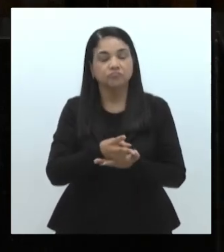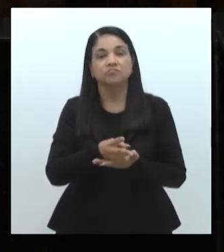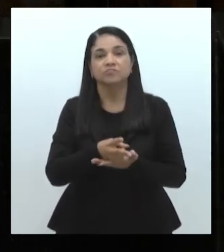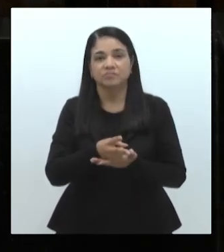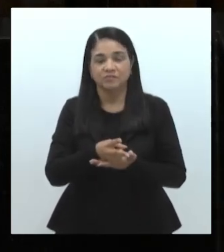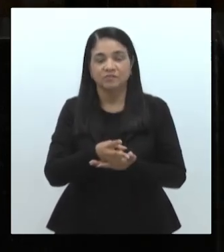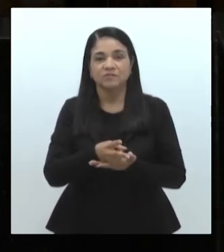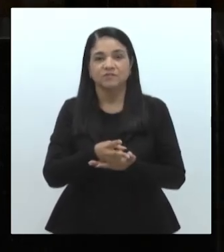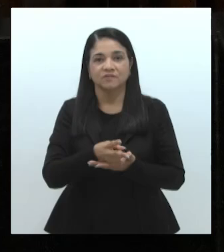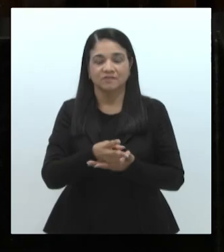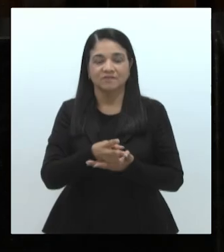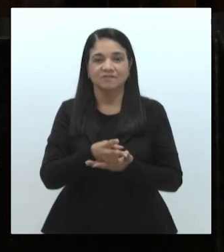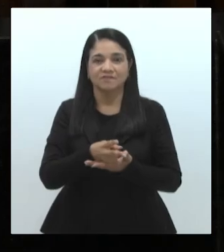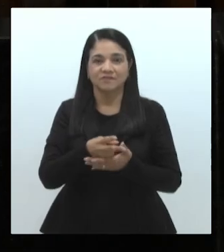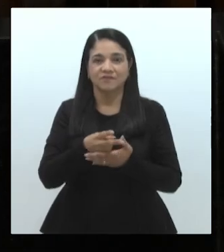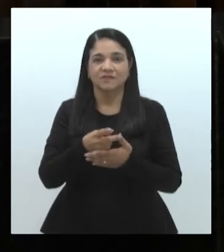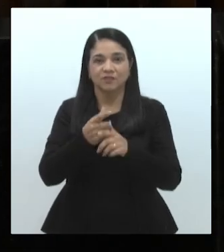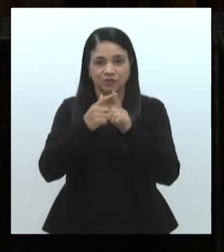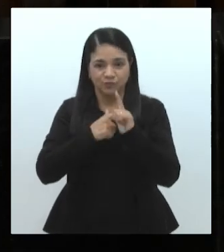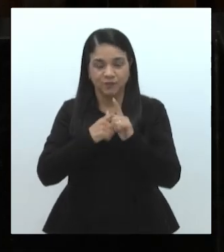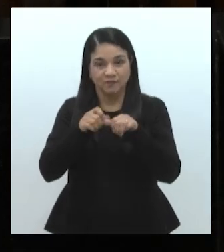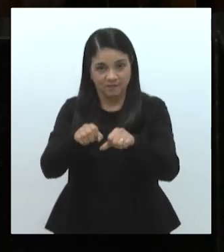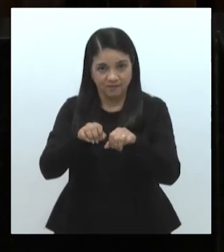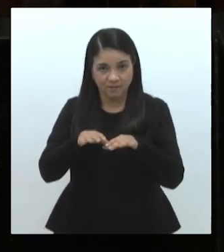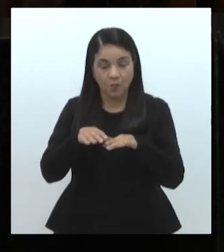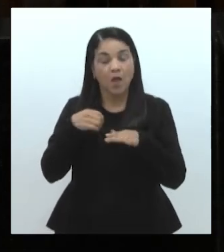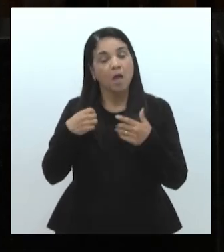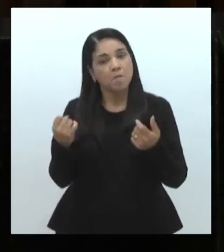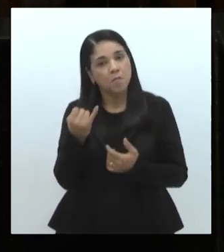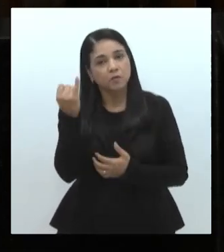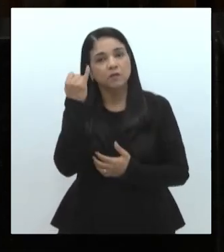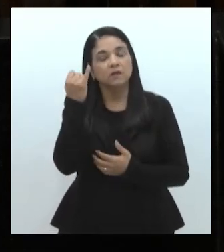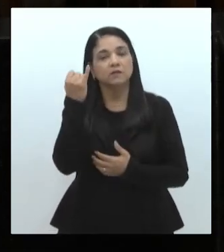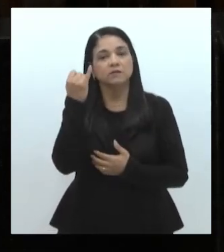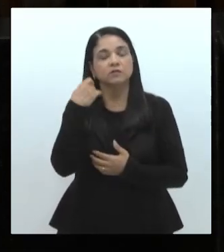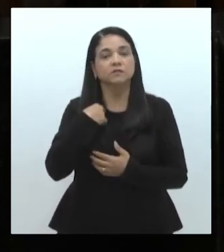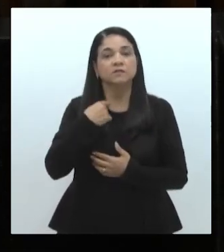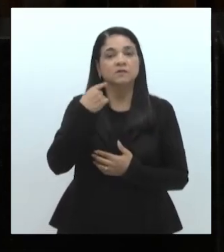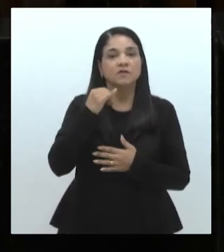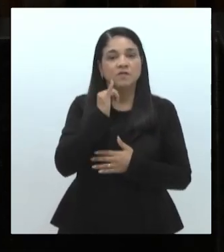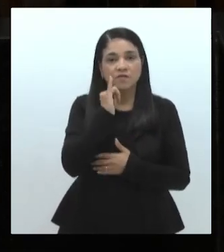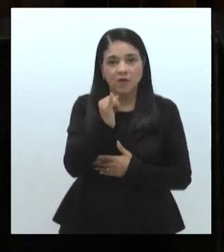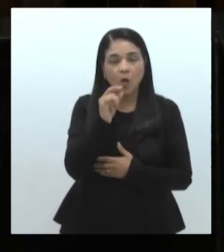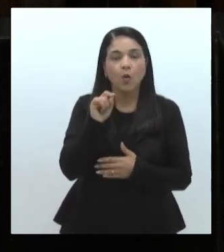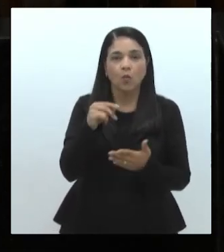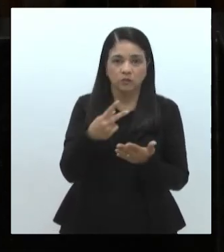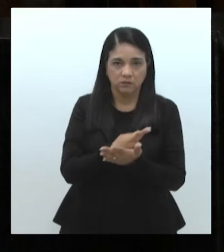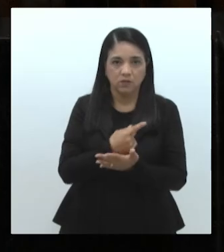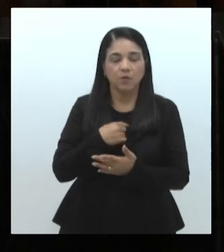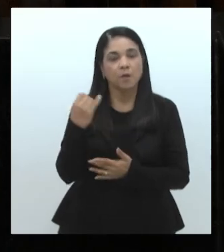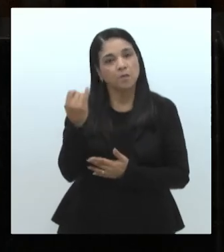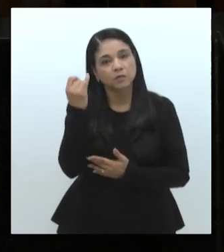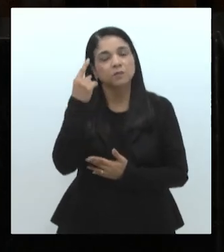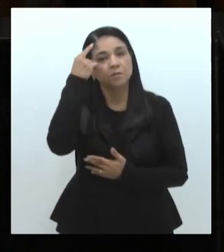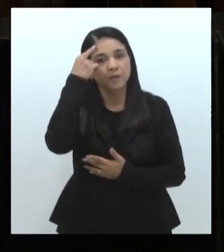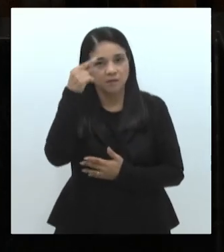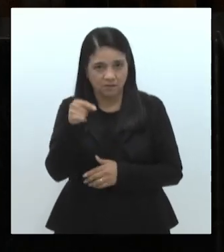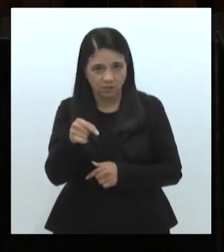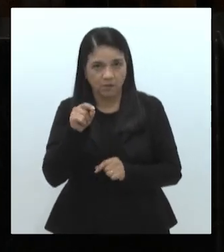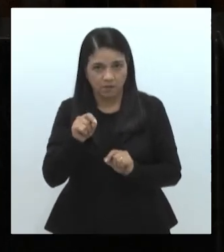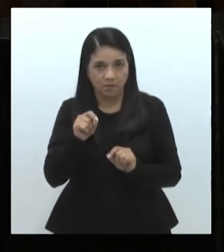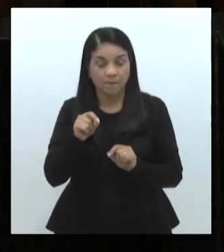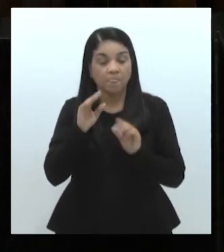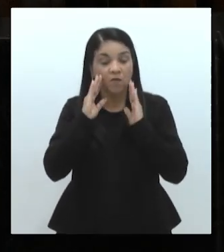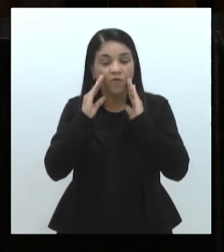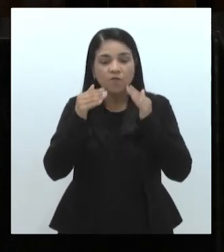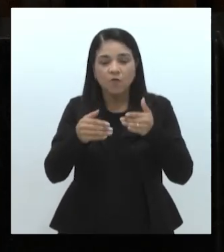sessões, então é importante trazer o que aconteceu e o que a gente está pensando. Primeiro, o foco de sempre